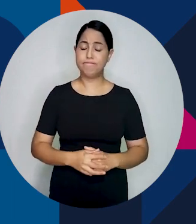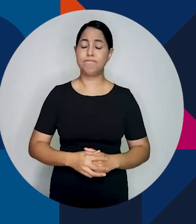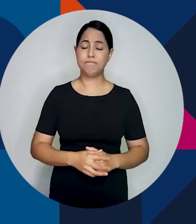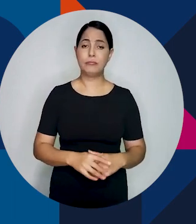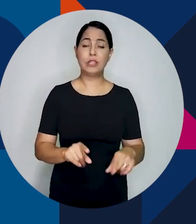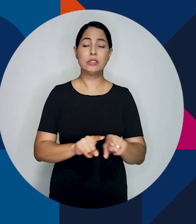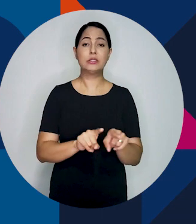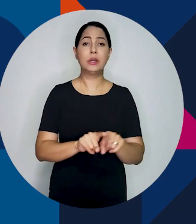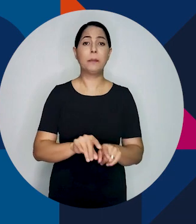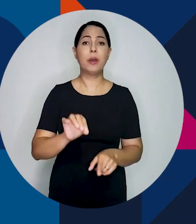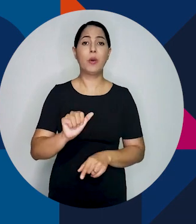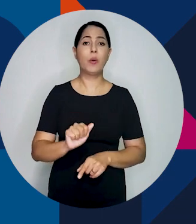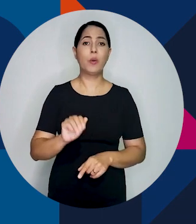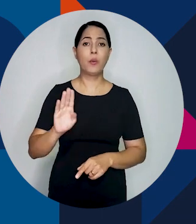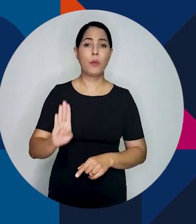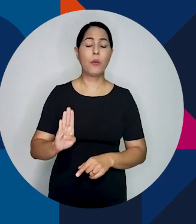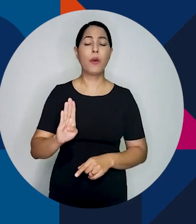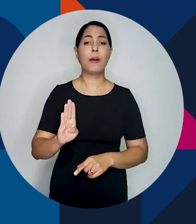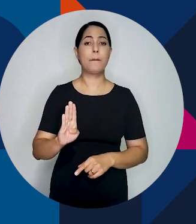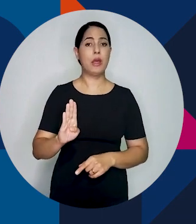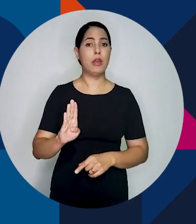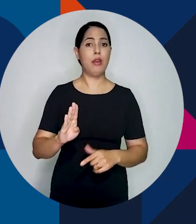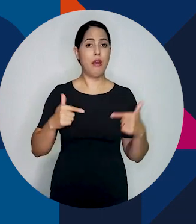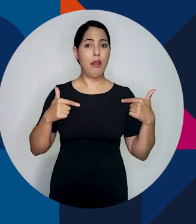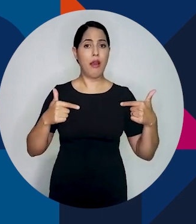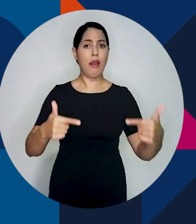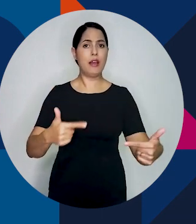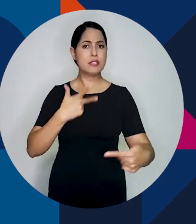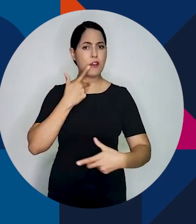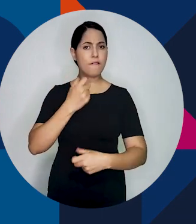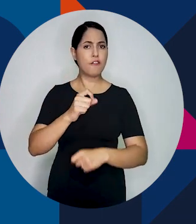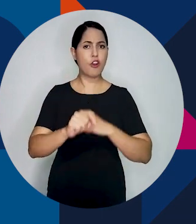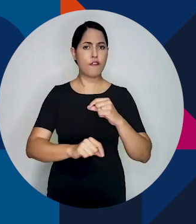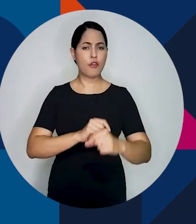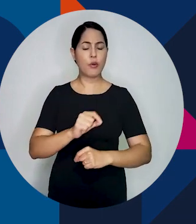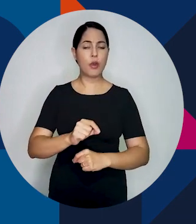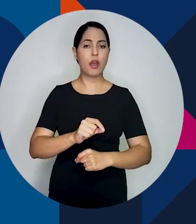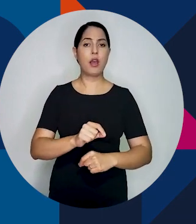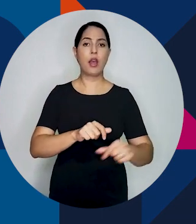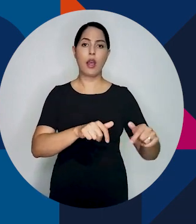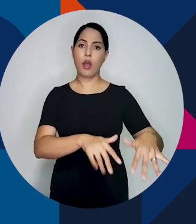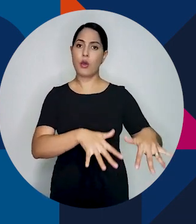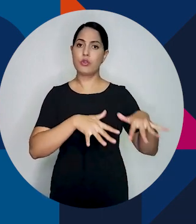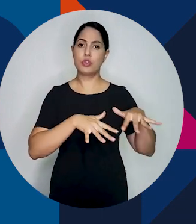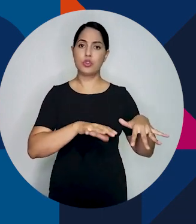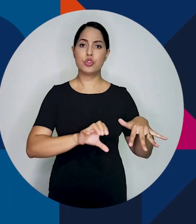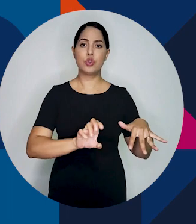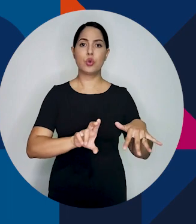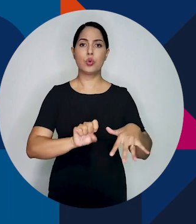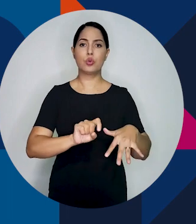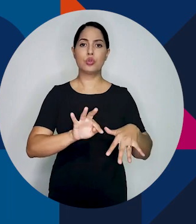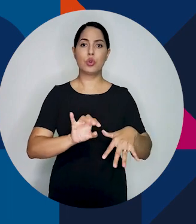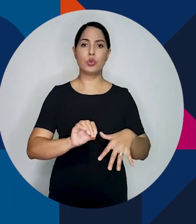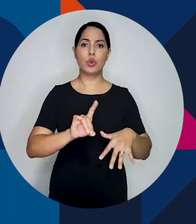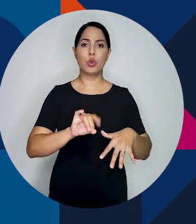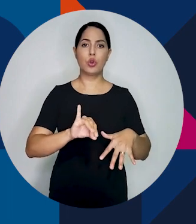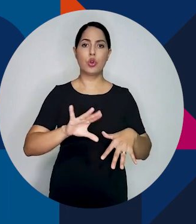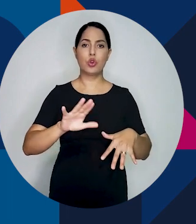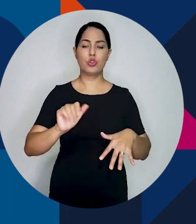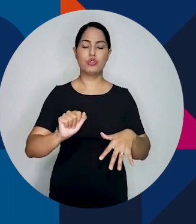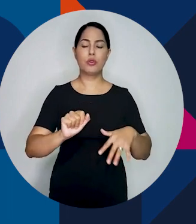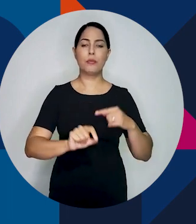muito forte tomada pela Ordem foi garantir agilidade nas audiências de custódia, porque eram